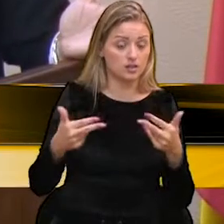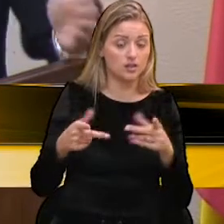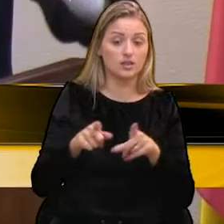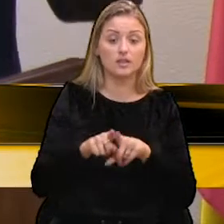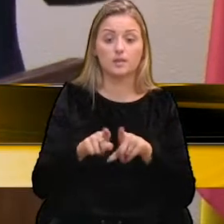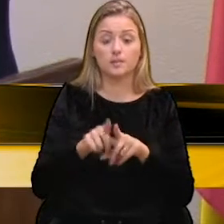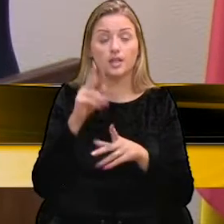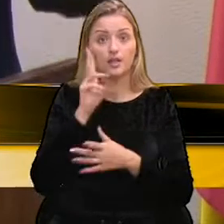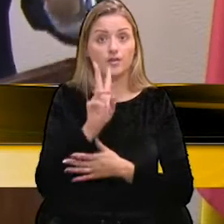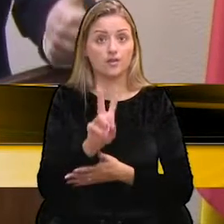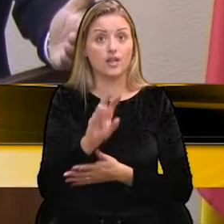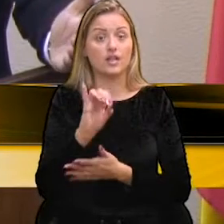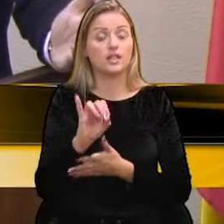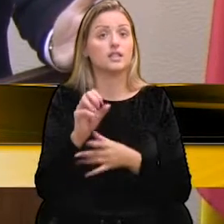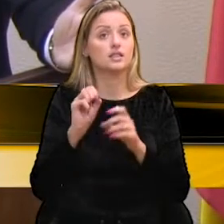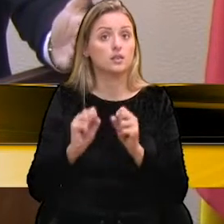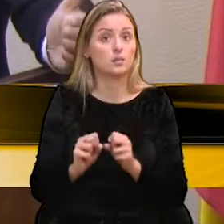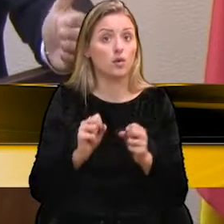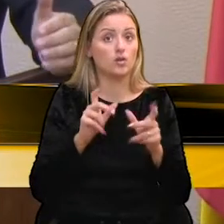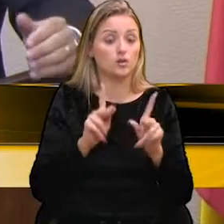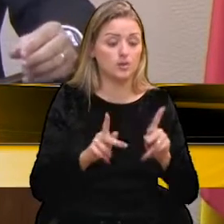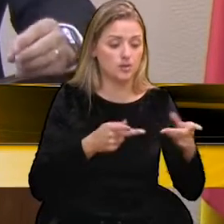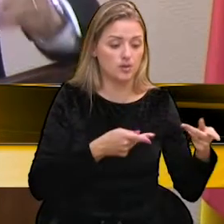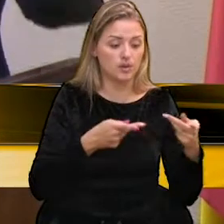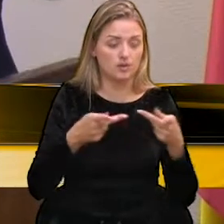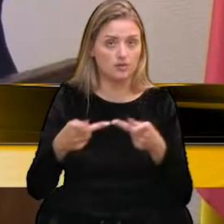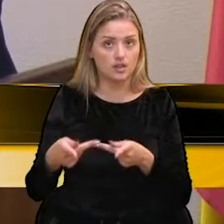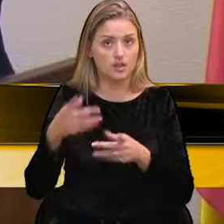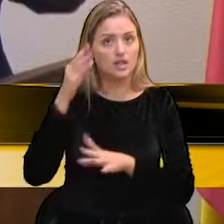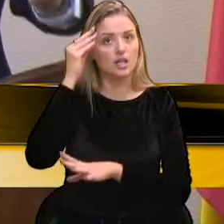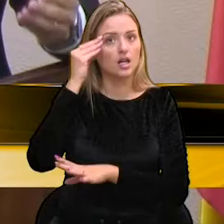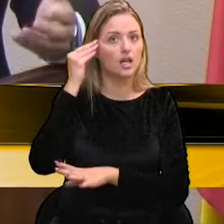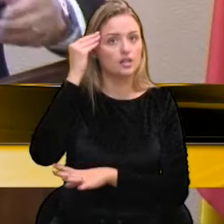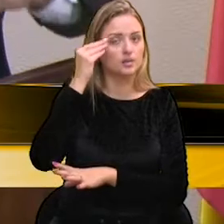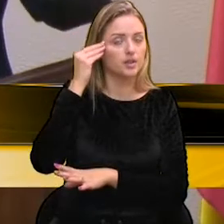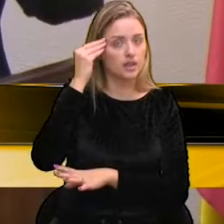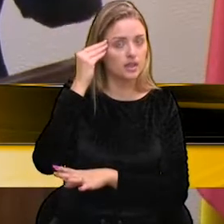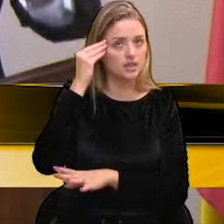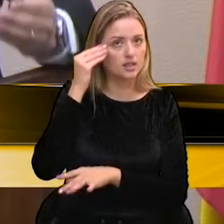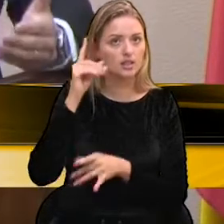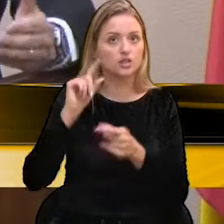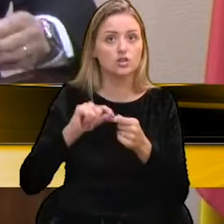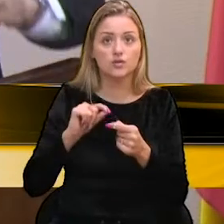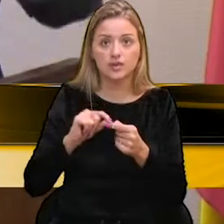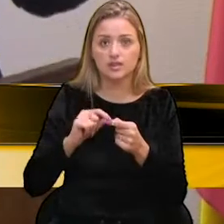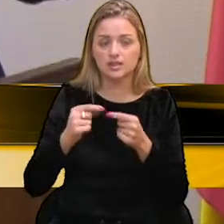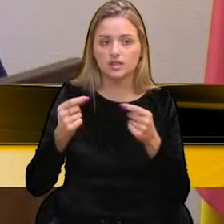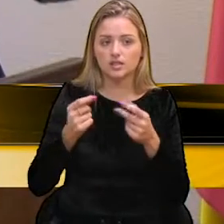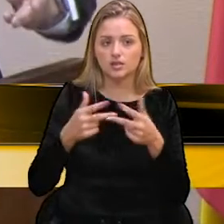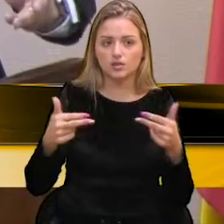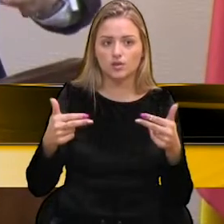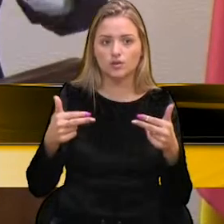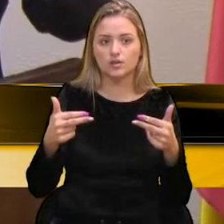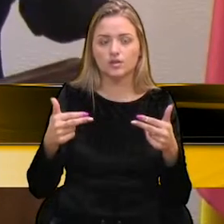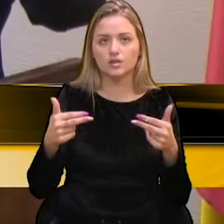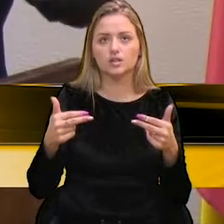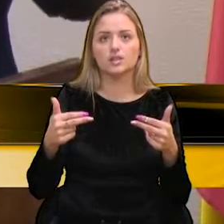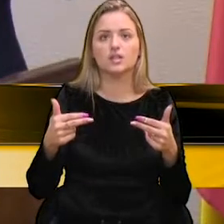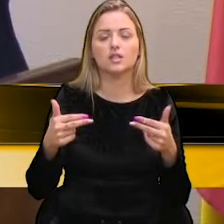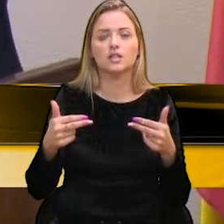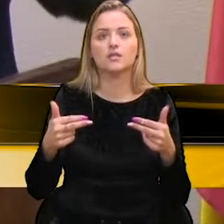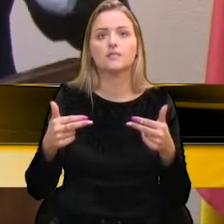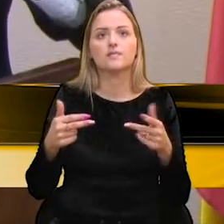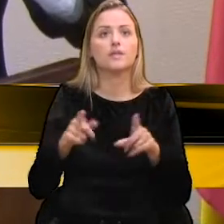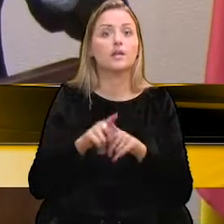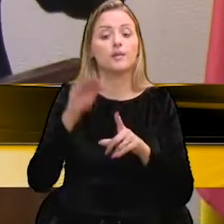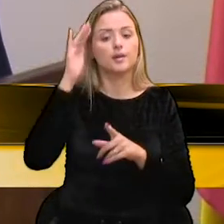também, se poderia se permitir ao visitante a experiência de produzir, né, algum artefato ou parte dele. Imagina uma pessoa